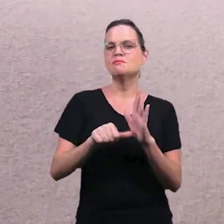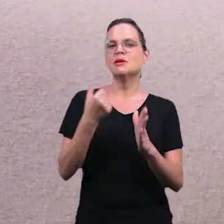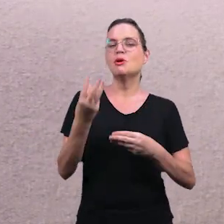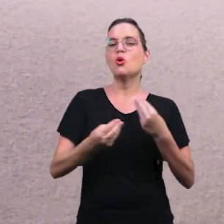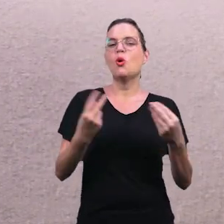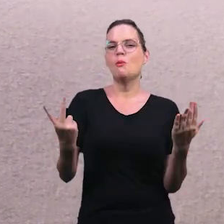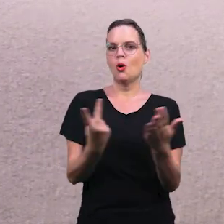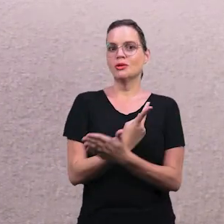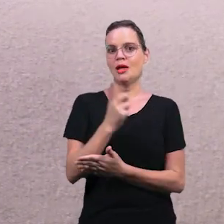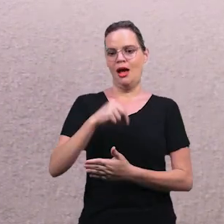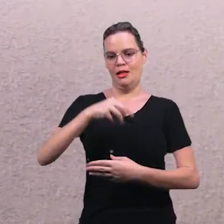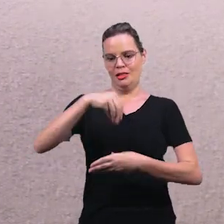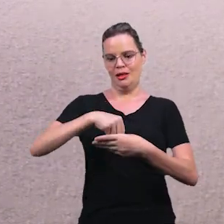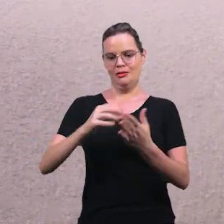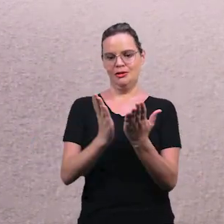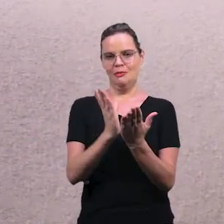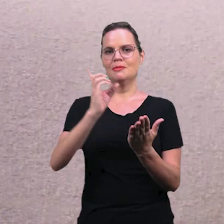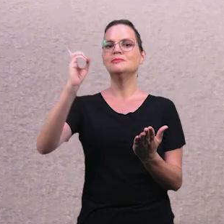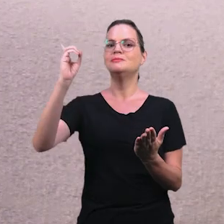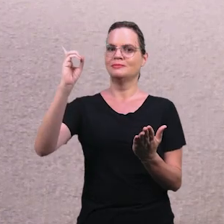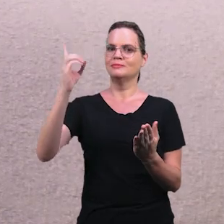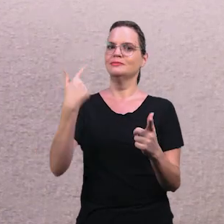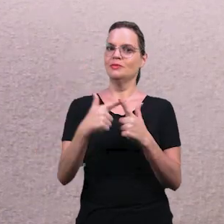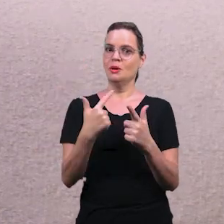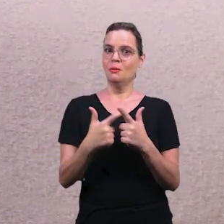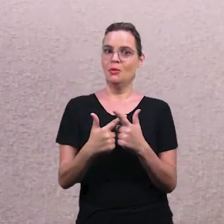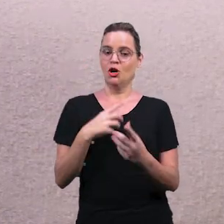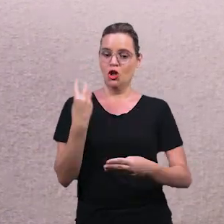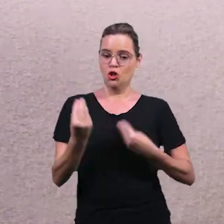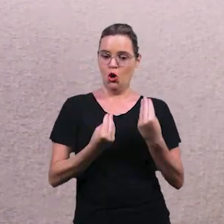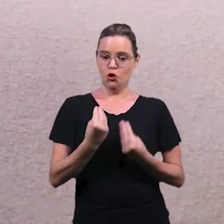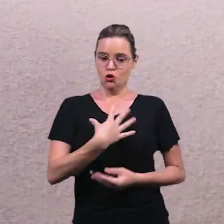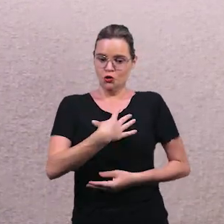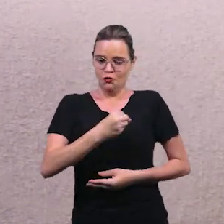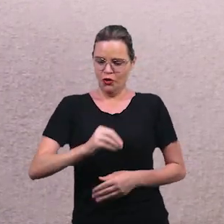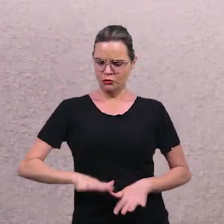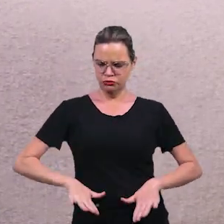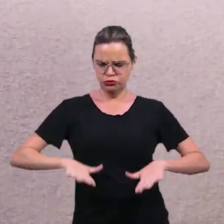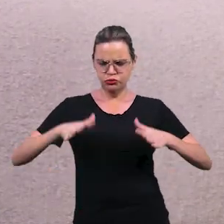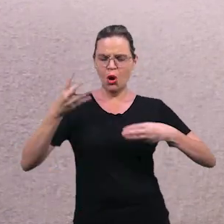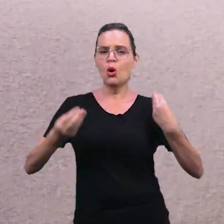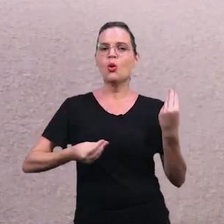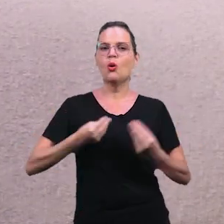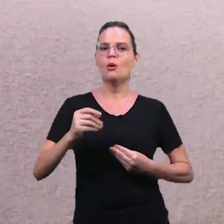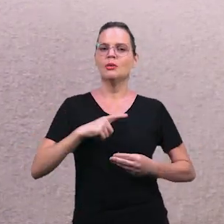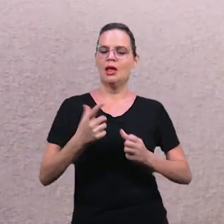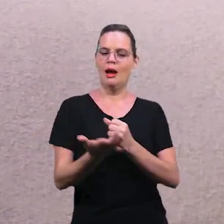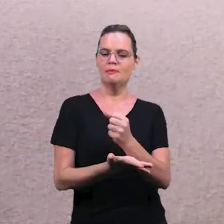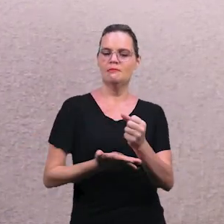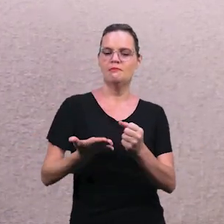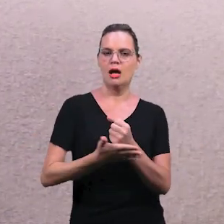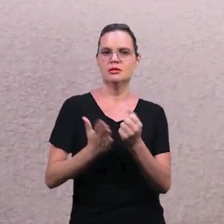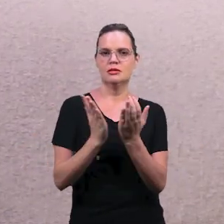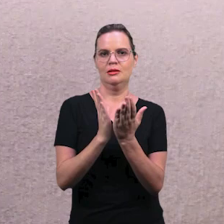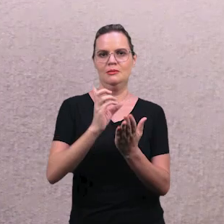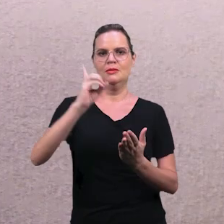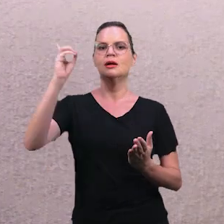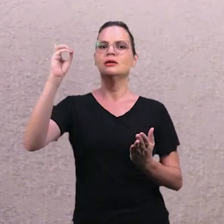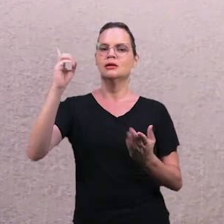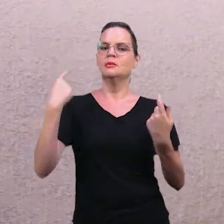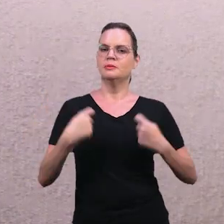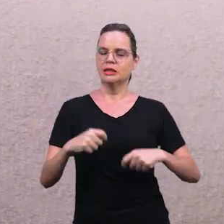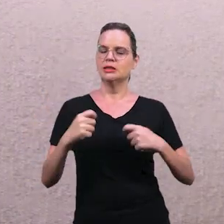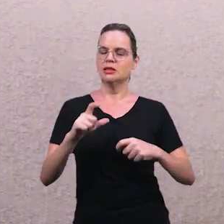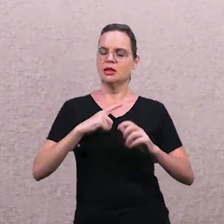palavra, a gente não pode perder isso de vista. A formação dos nossos filhos, ela tem que ter base numa